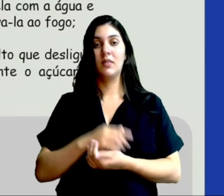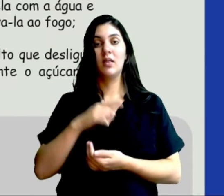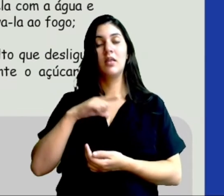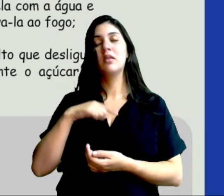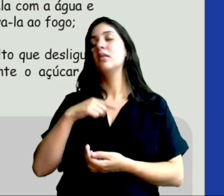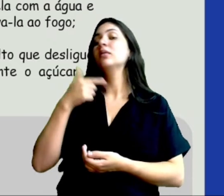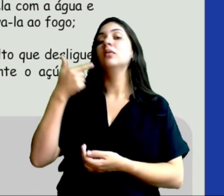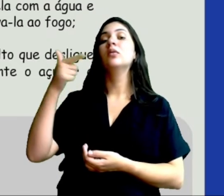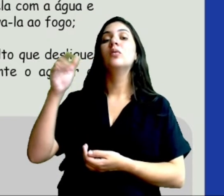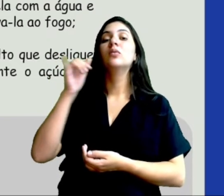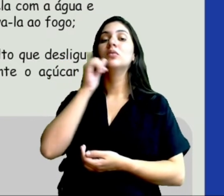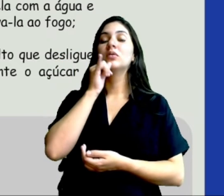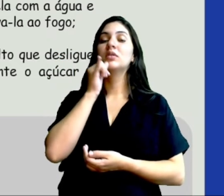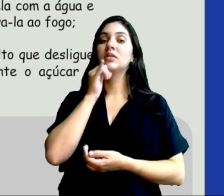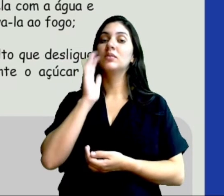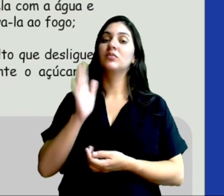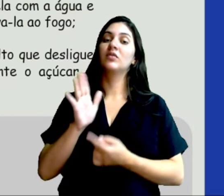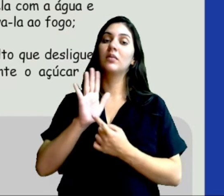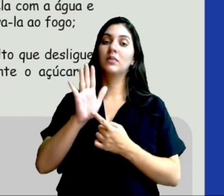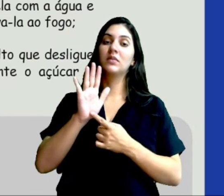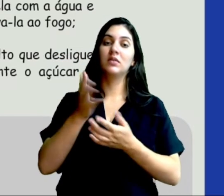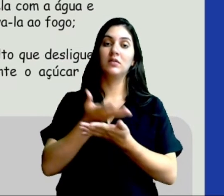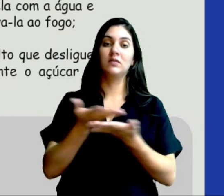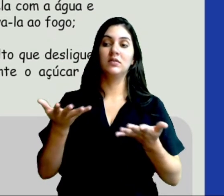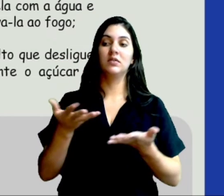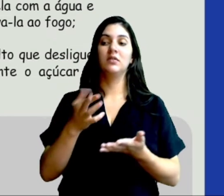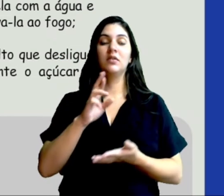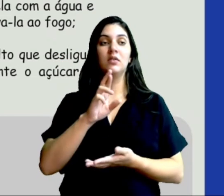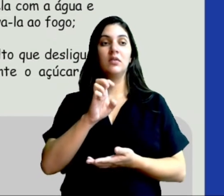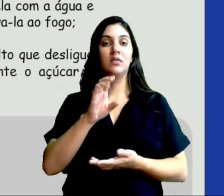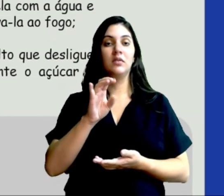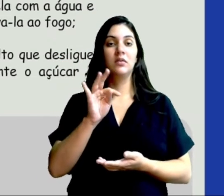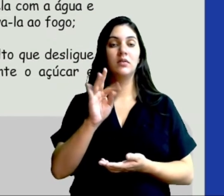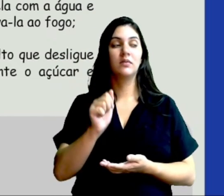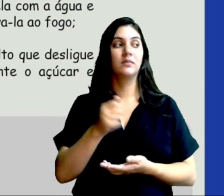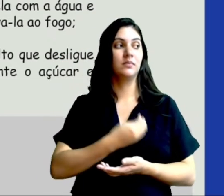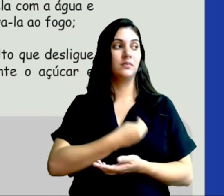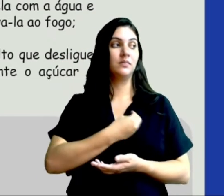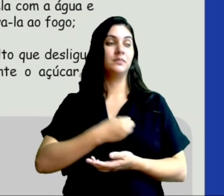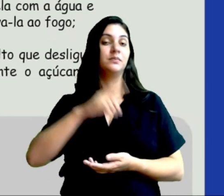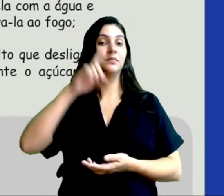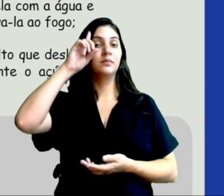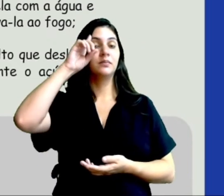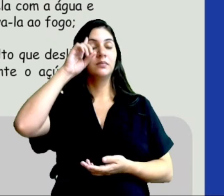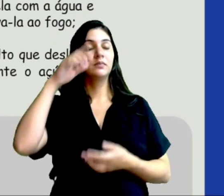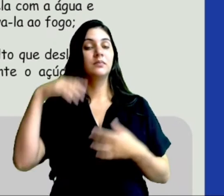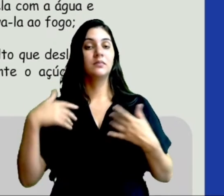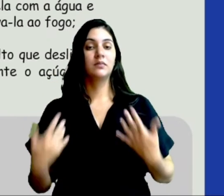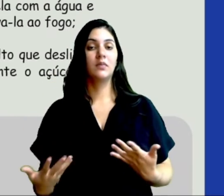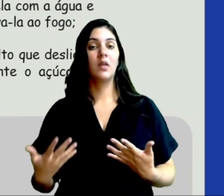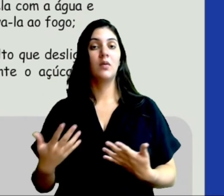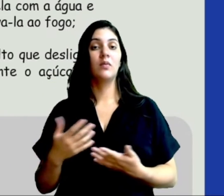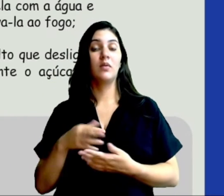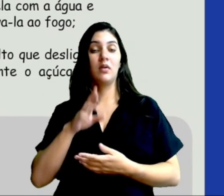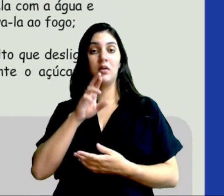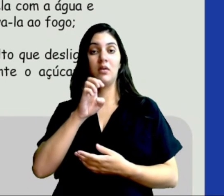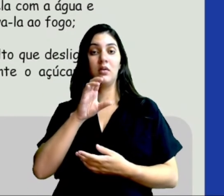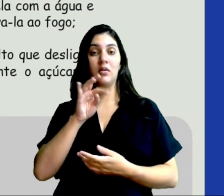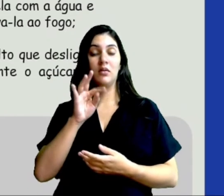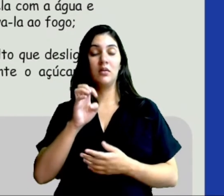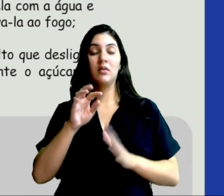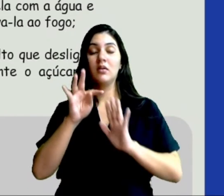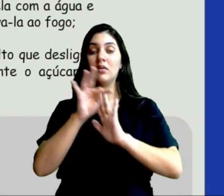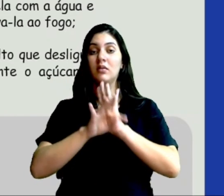Trouxe outro exemplo aqui, como eu já tinha apresentado também, a receita, porque ela está muito presente no nosso dia a dia. Então, a receita é um texto